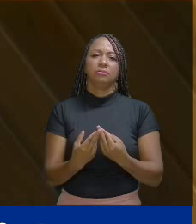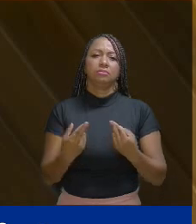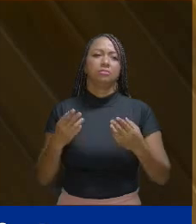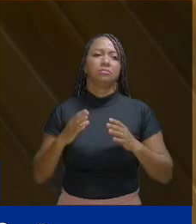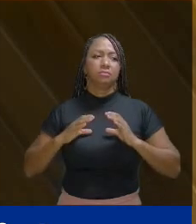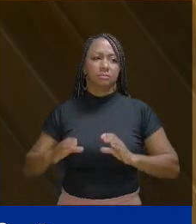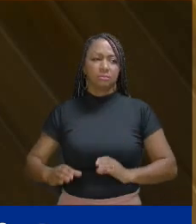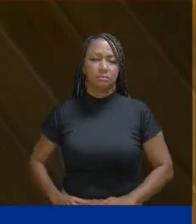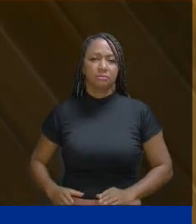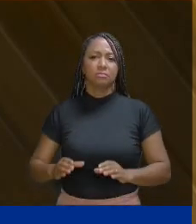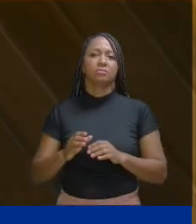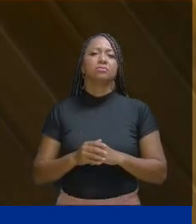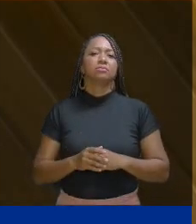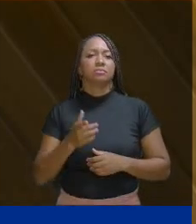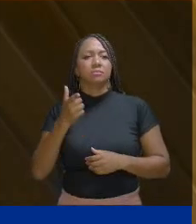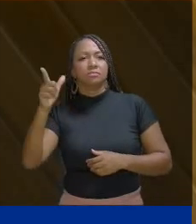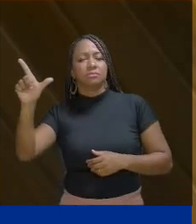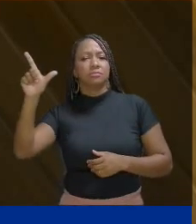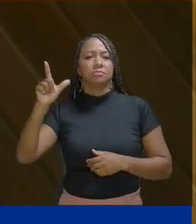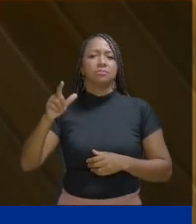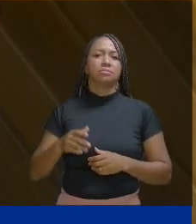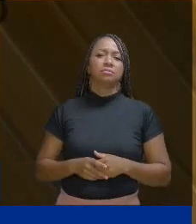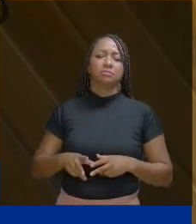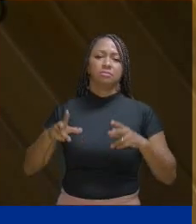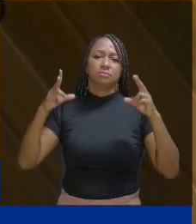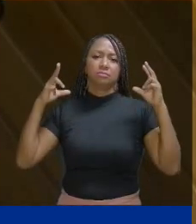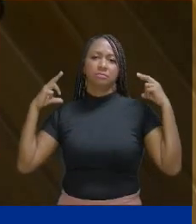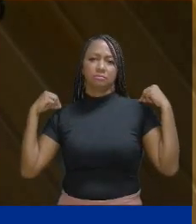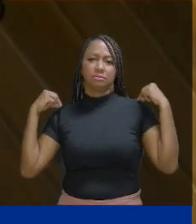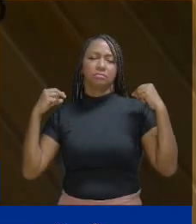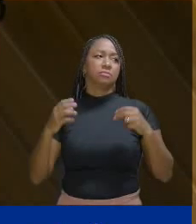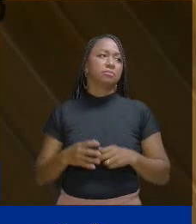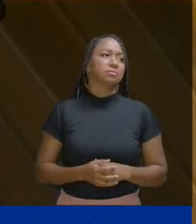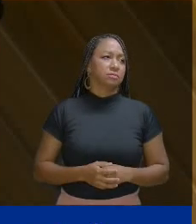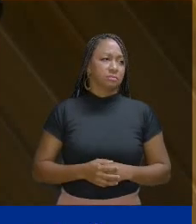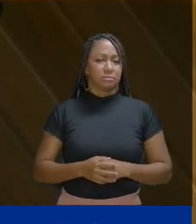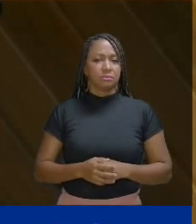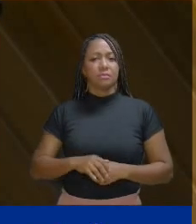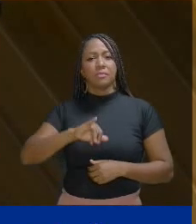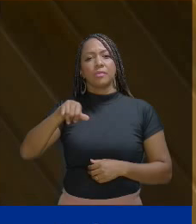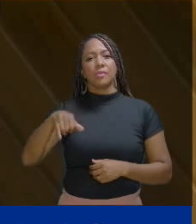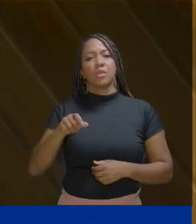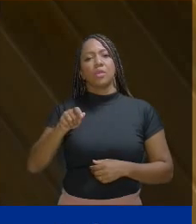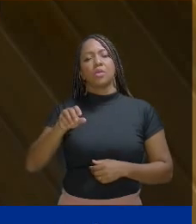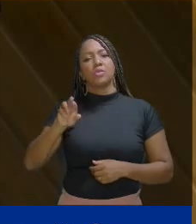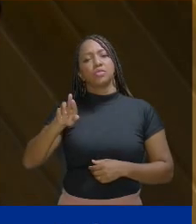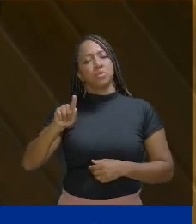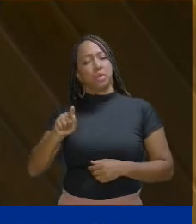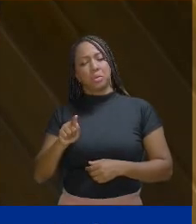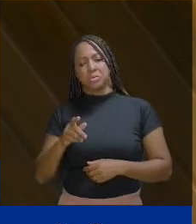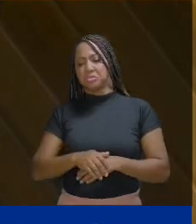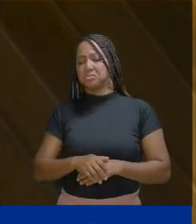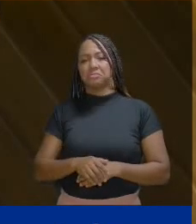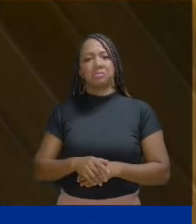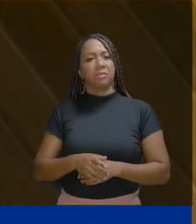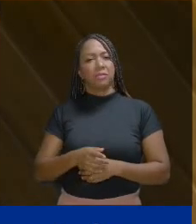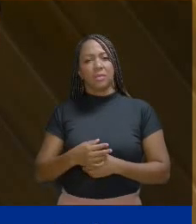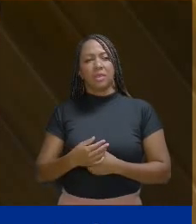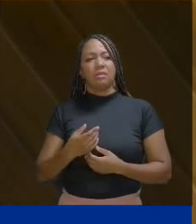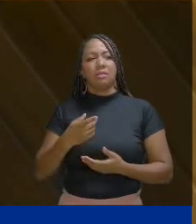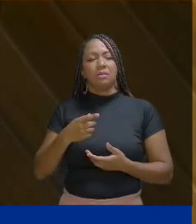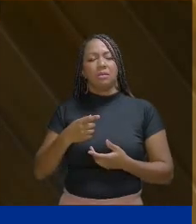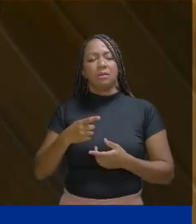e coordenação de outros condutores. Jorge Amanajás negou qualquer participação nos